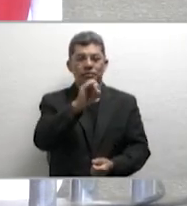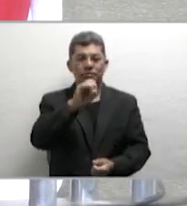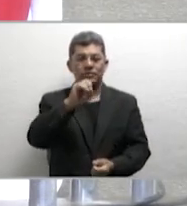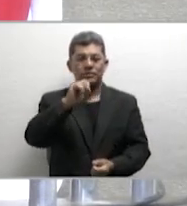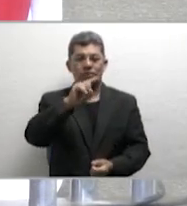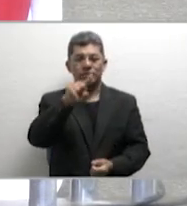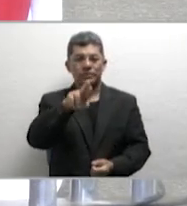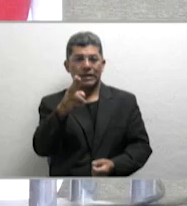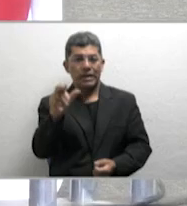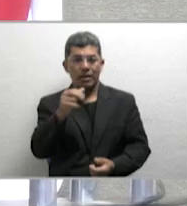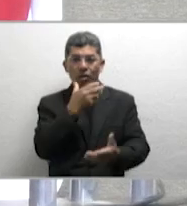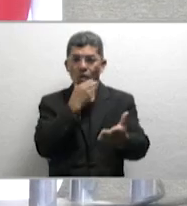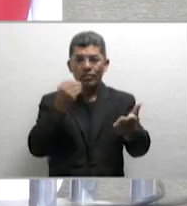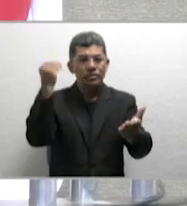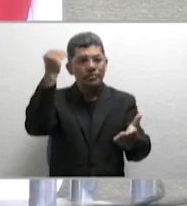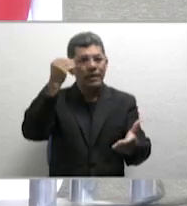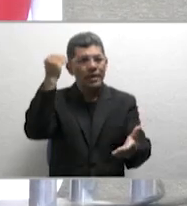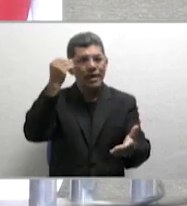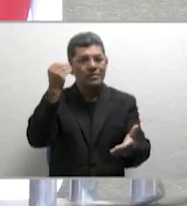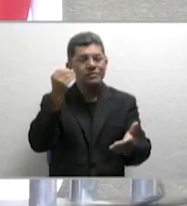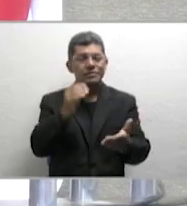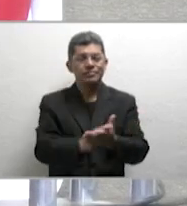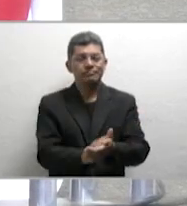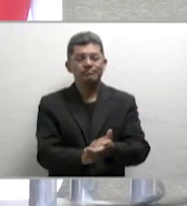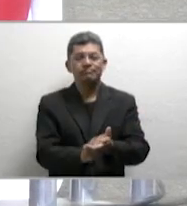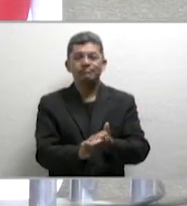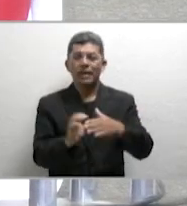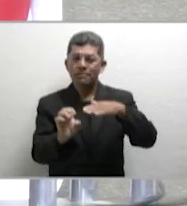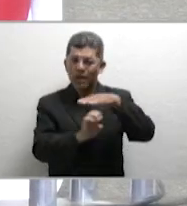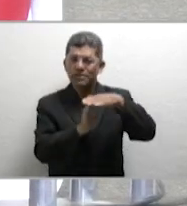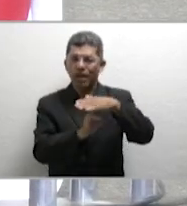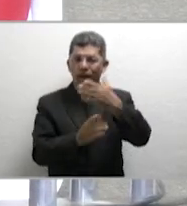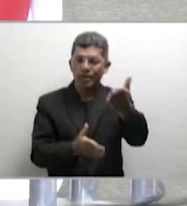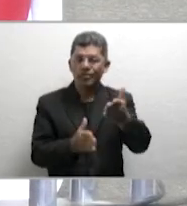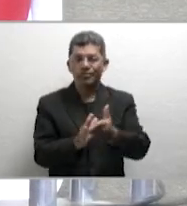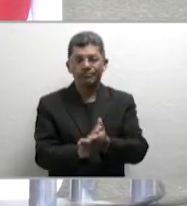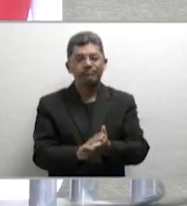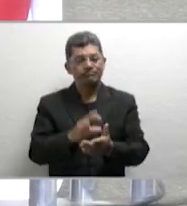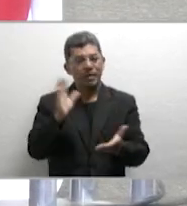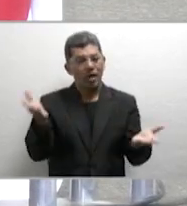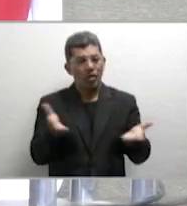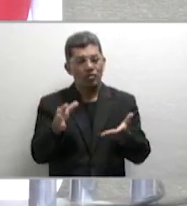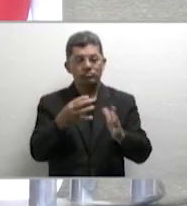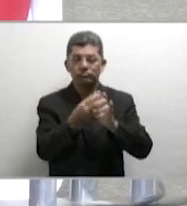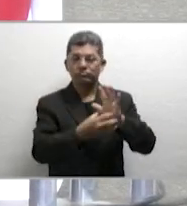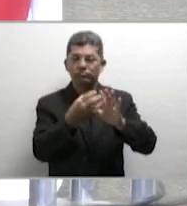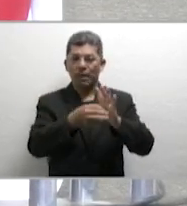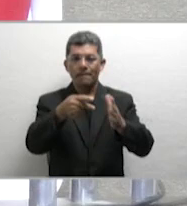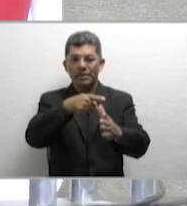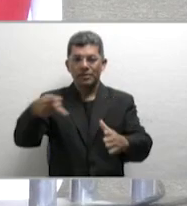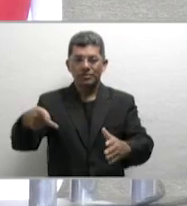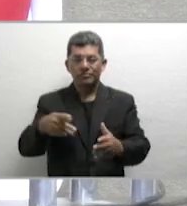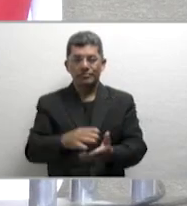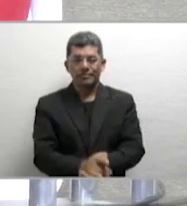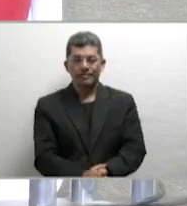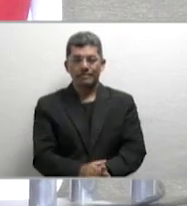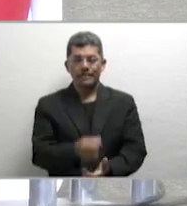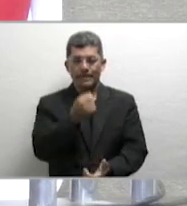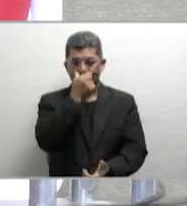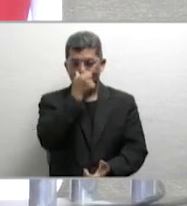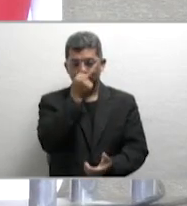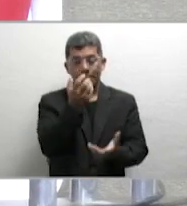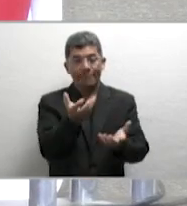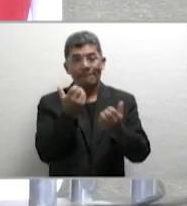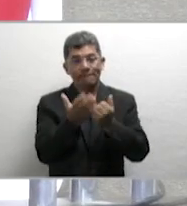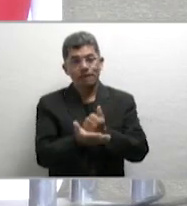empresário, e que, com certeza, preside um partido muito sensível e que quer